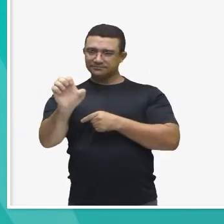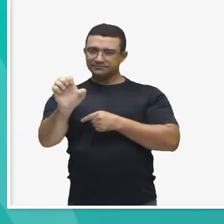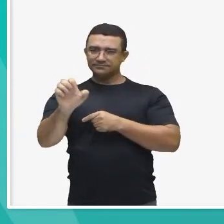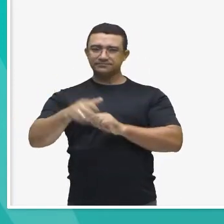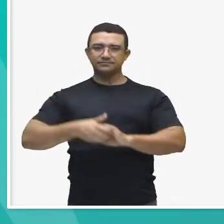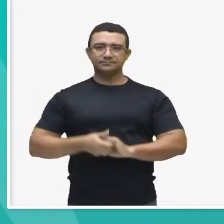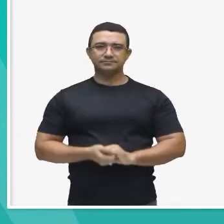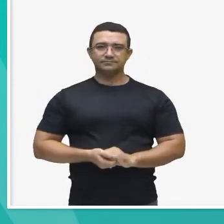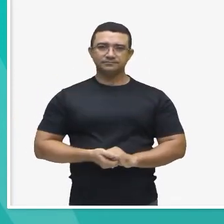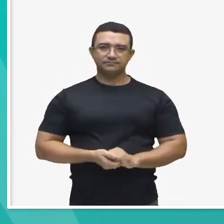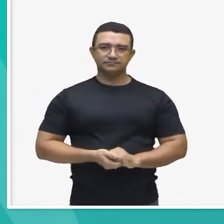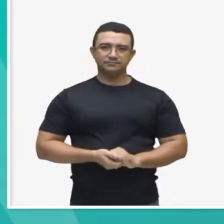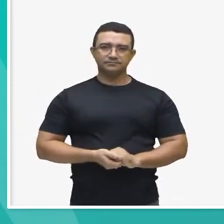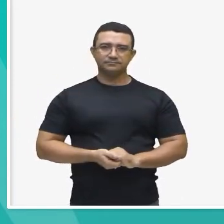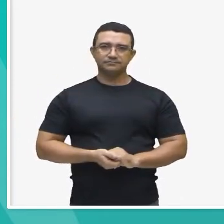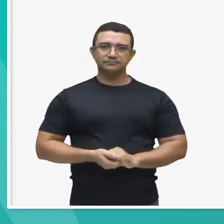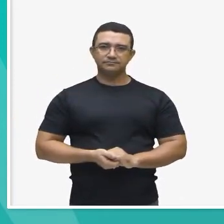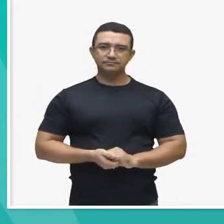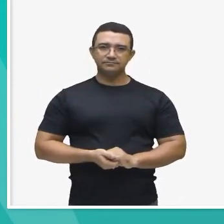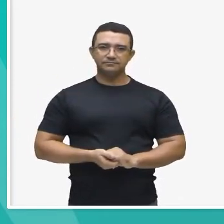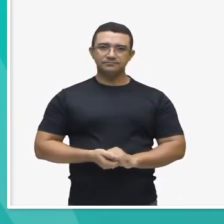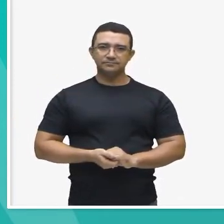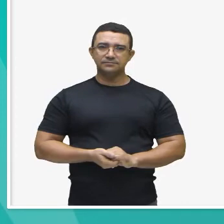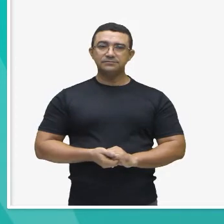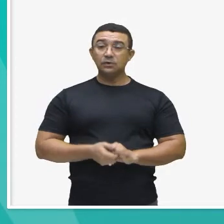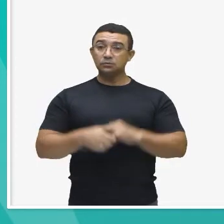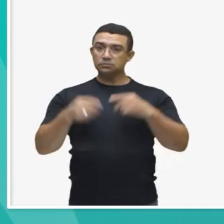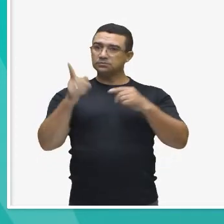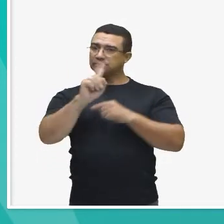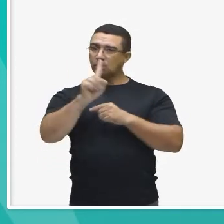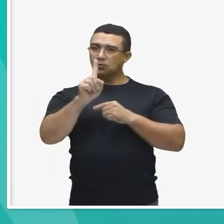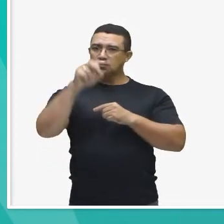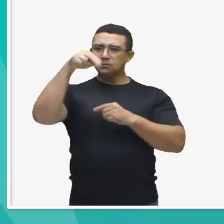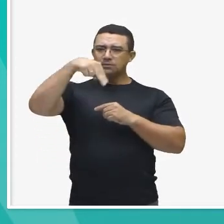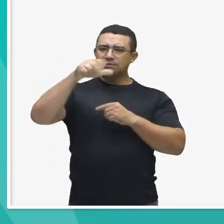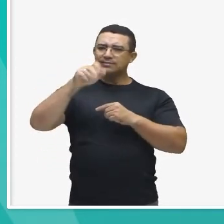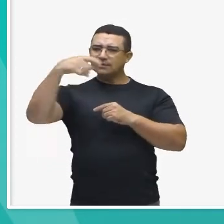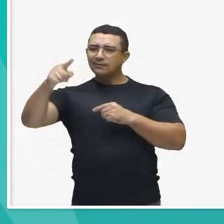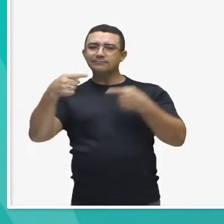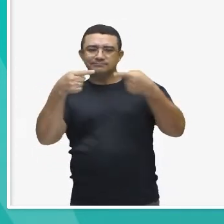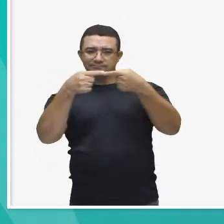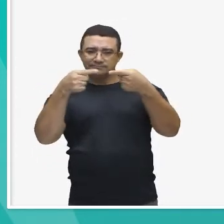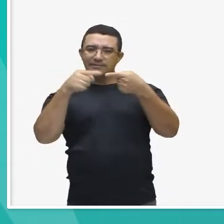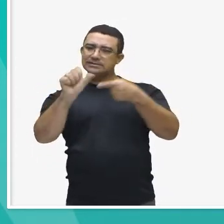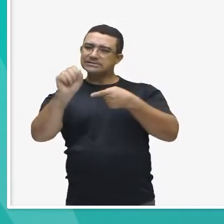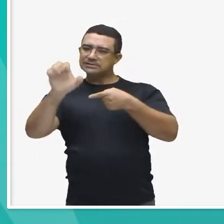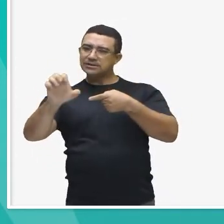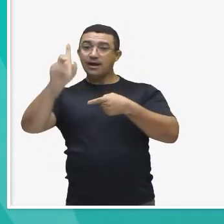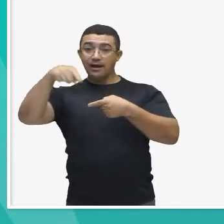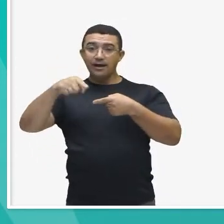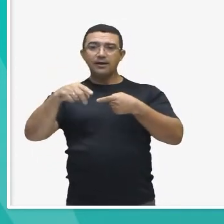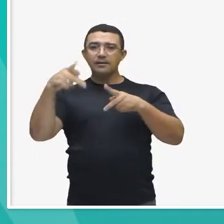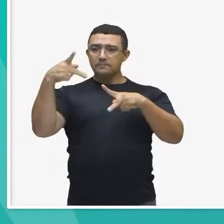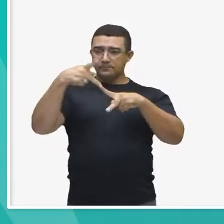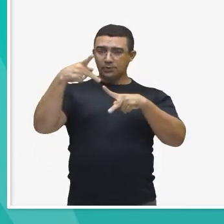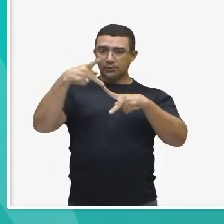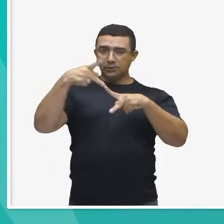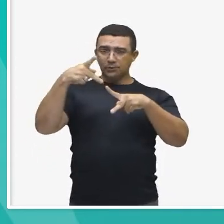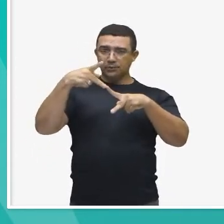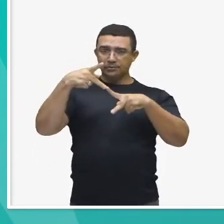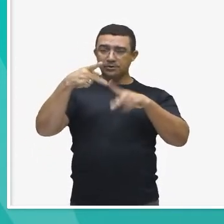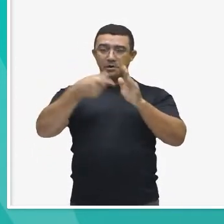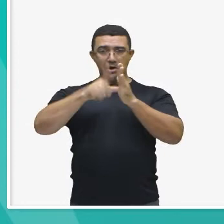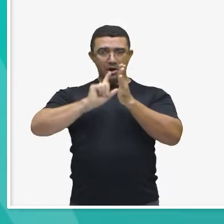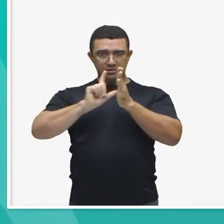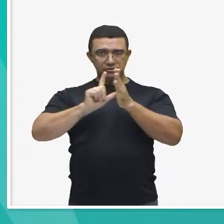uma palavra atrativa que atraiu o pronome si, que é um pronome oblíquo átono, para